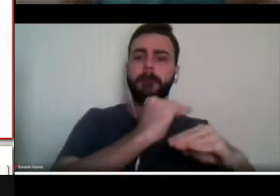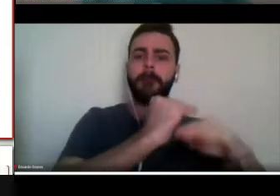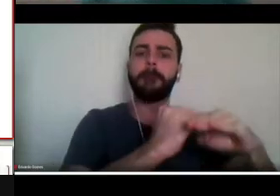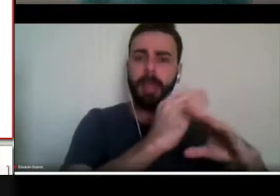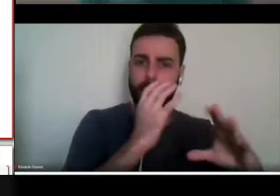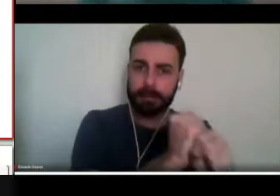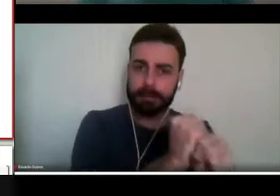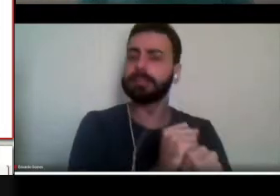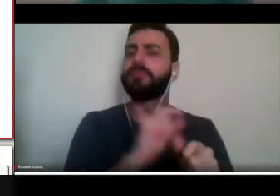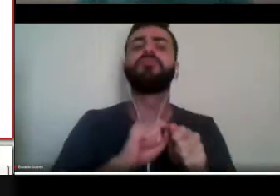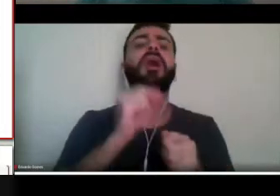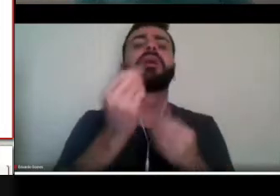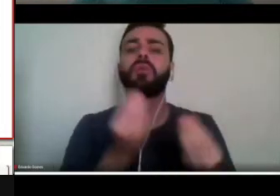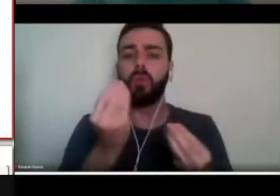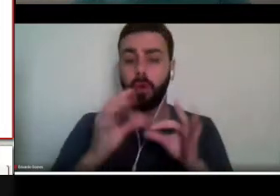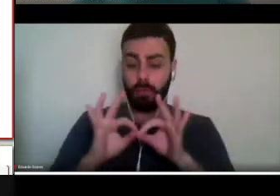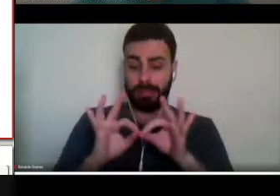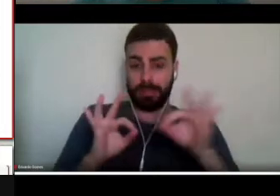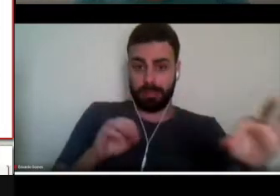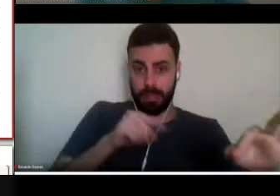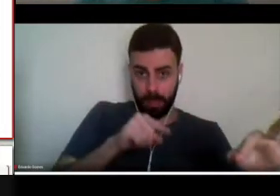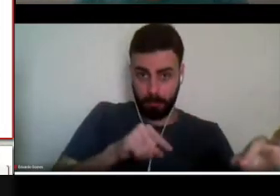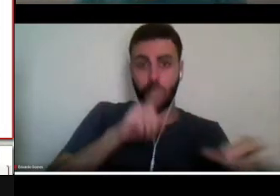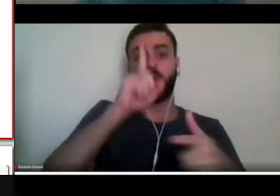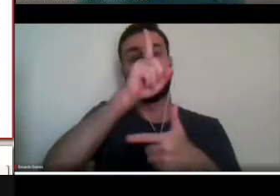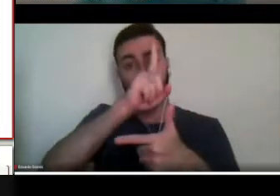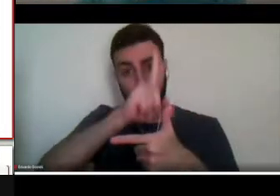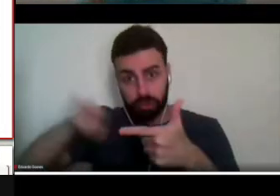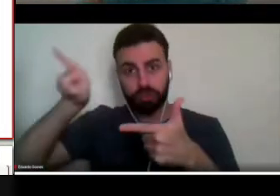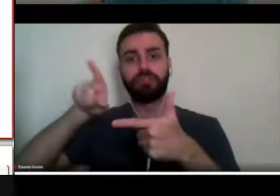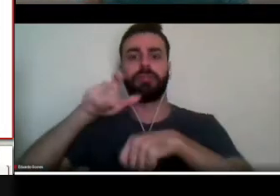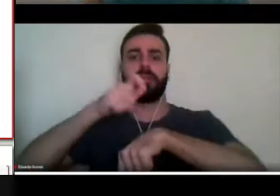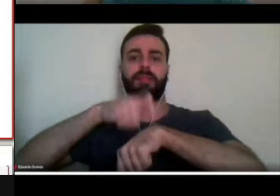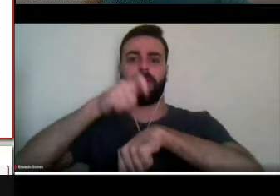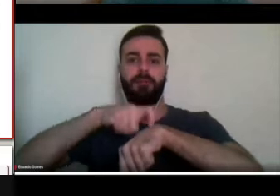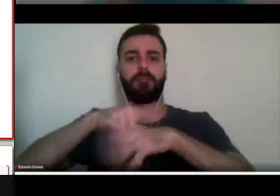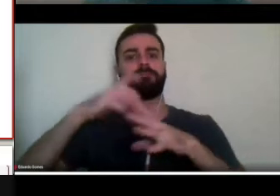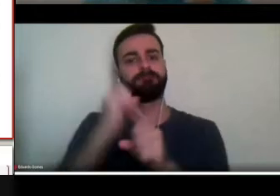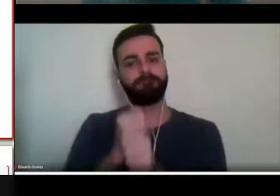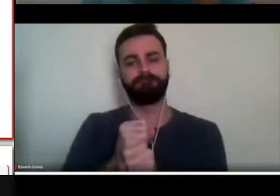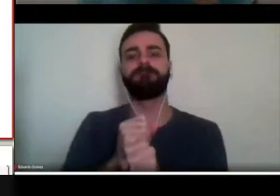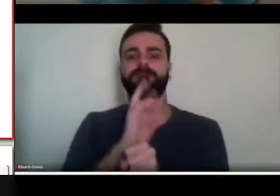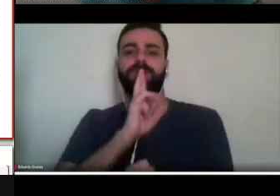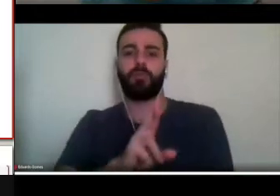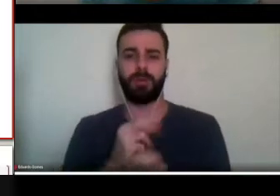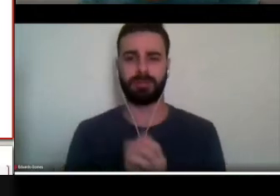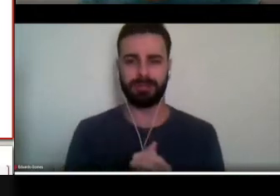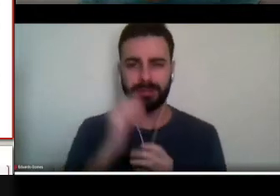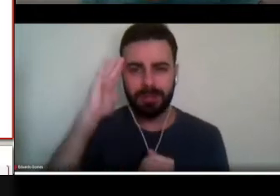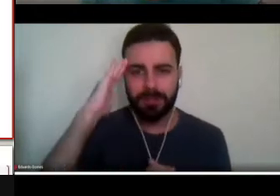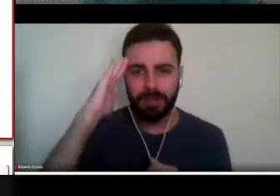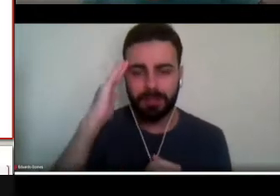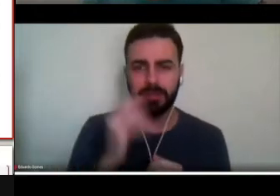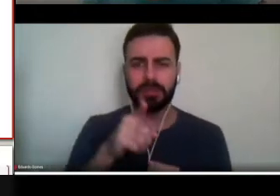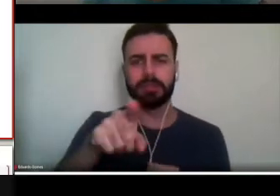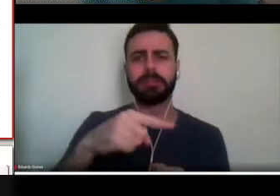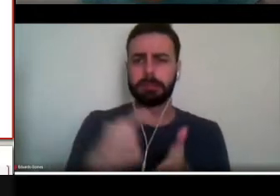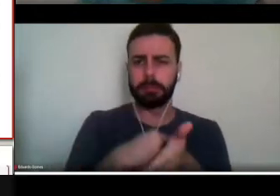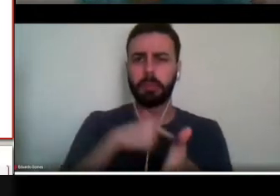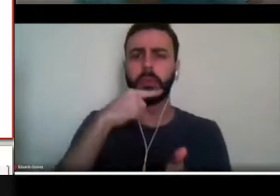variação total do deslocamento. Ok? Alguma dúvida em relação a esse exercício?